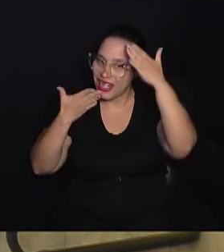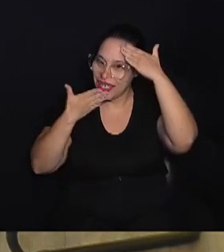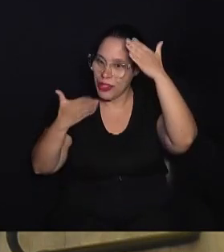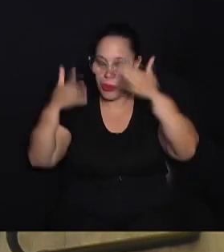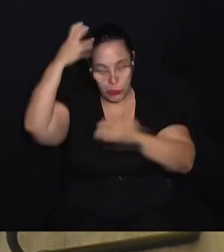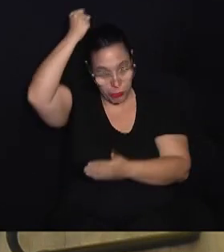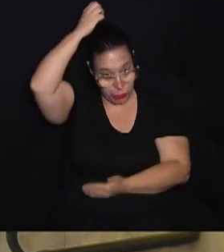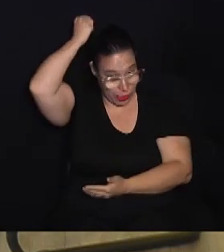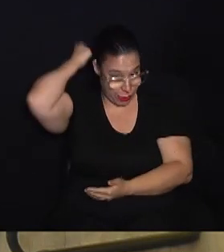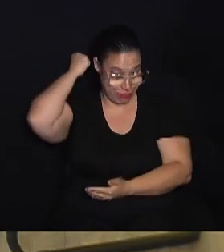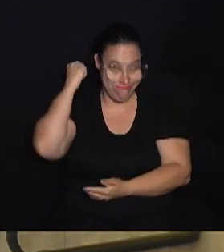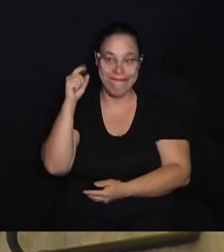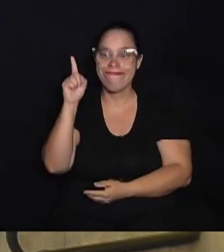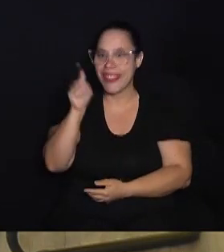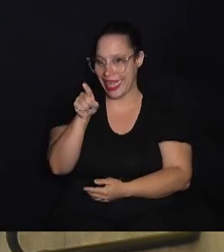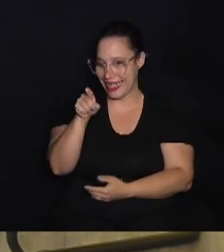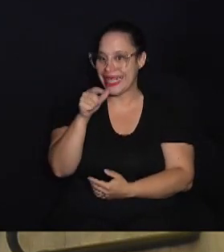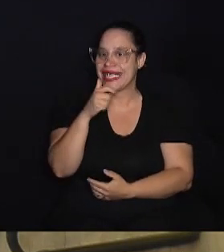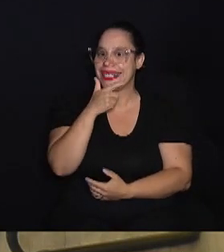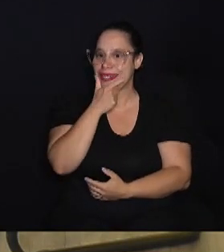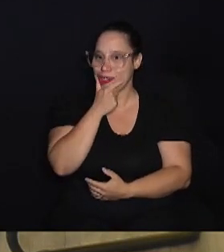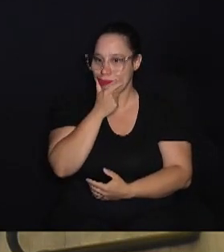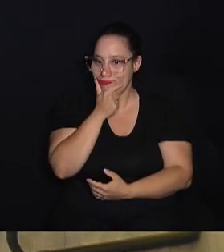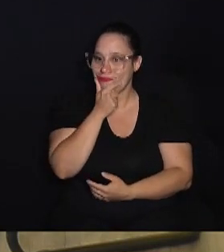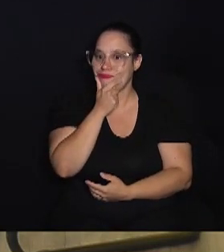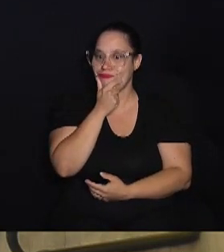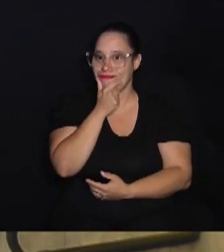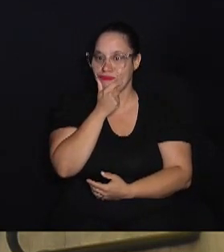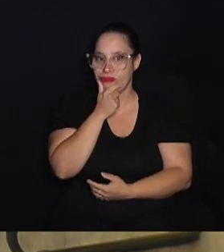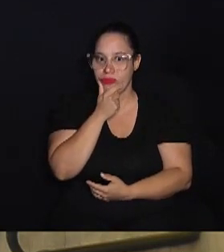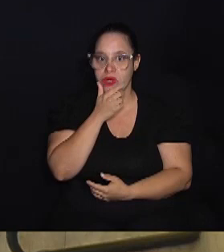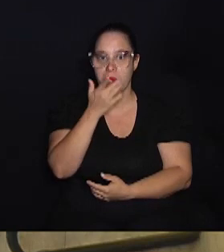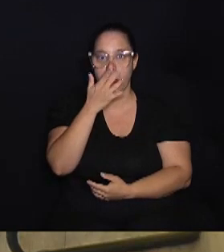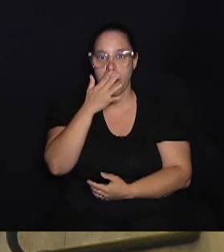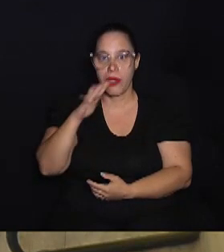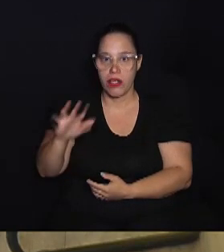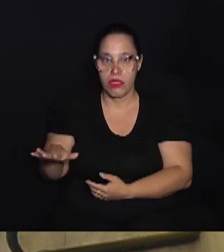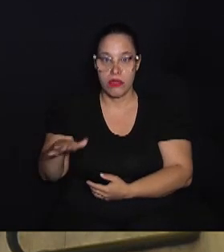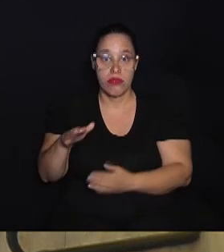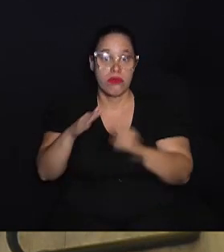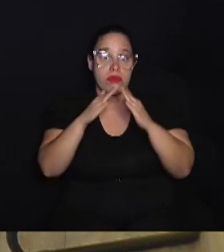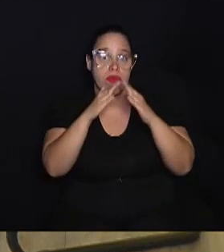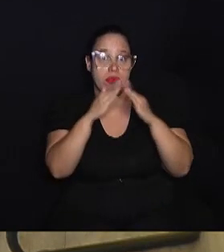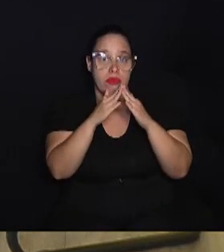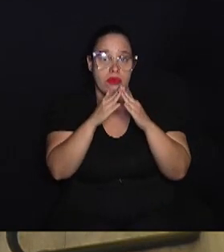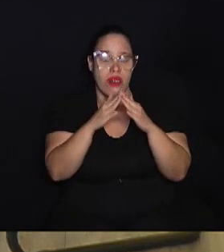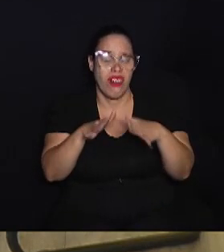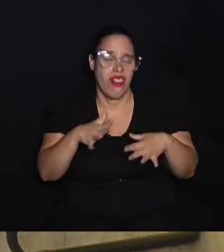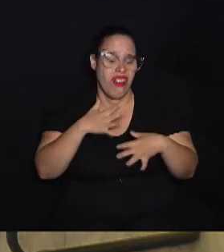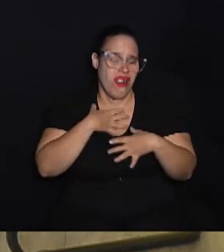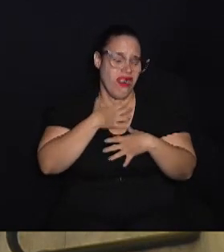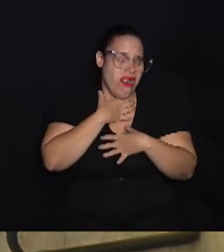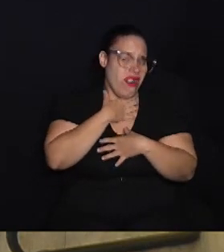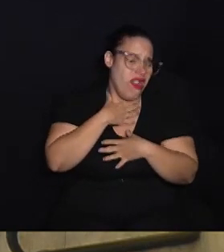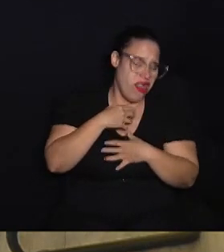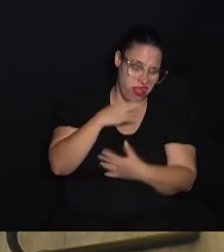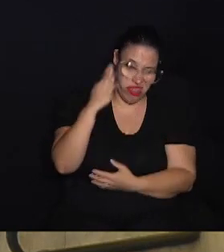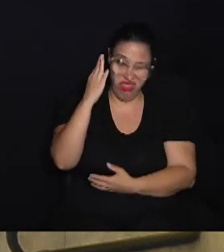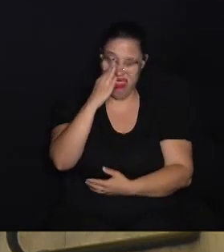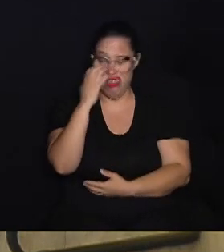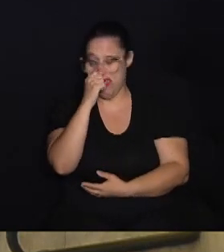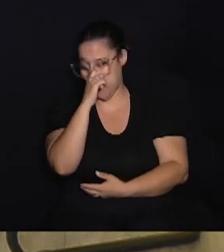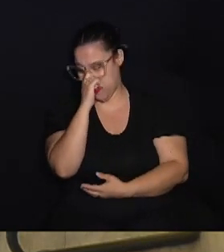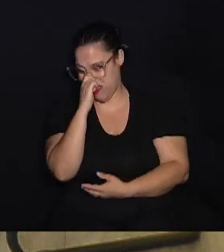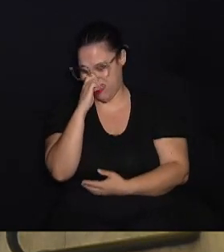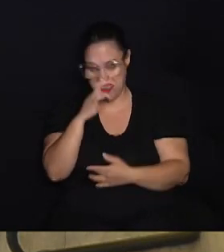Obrigada, Rúbia, é isso mesmo. Olha, a gente tá, a criançada em casa passando mal e tudo bem. A gente tem as questões